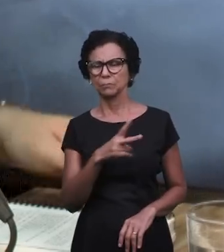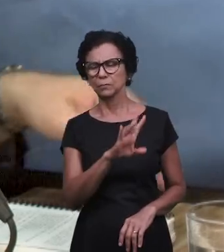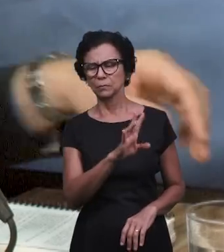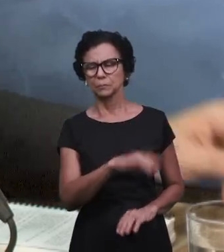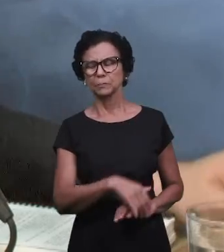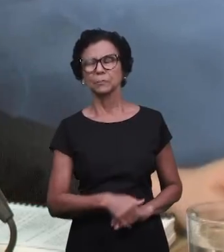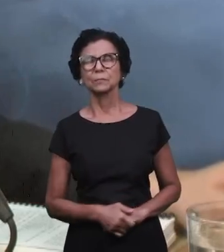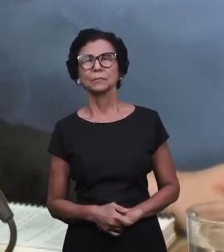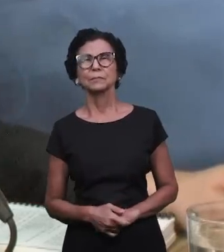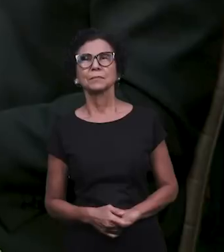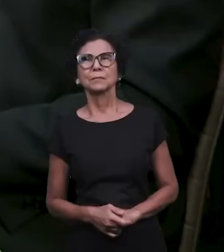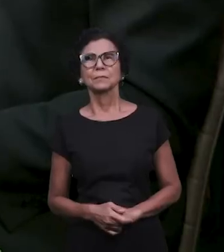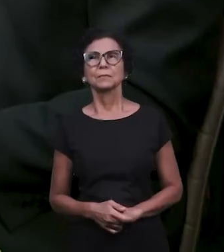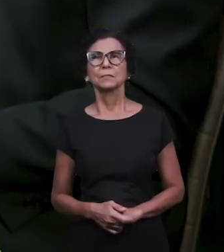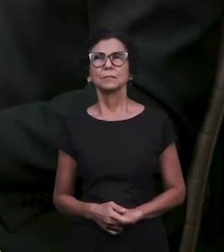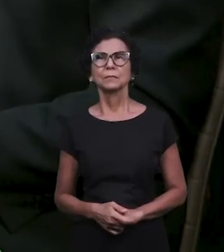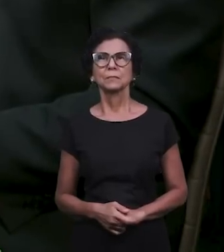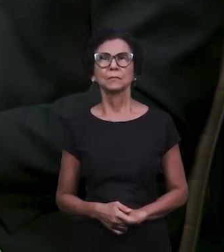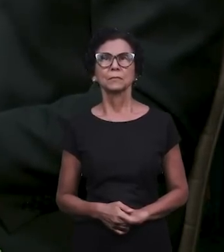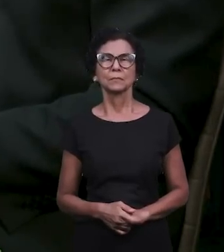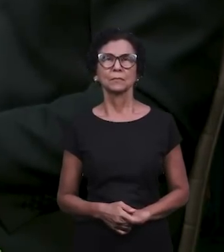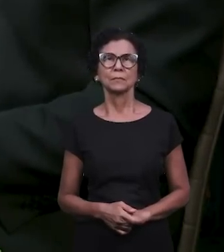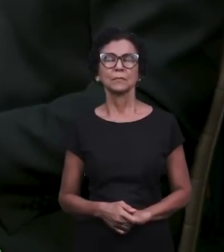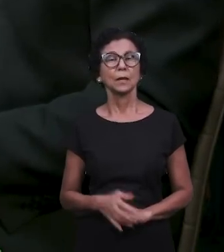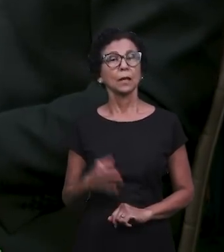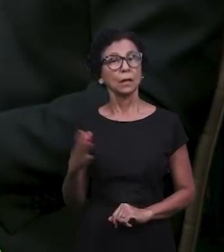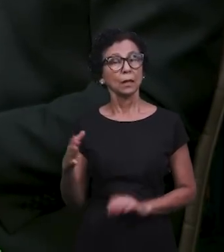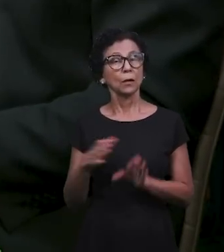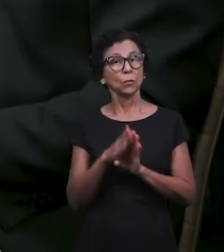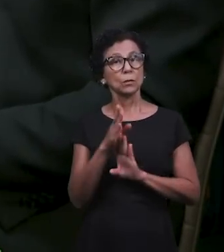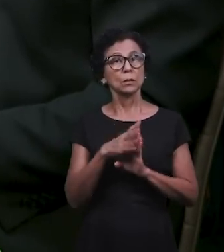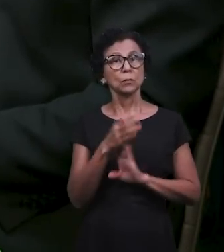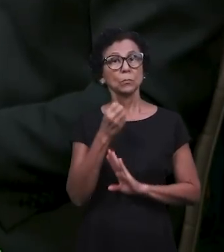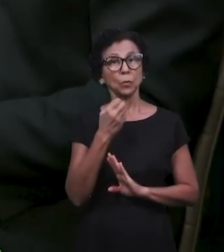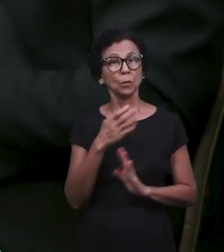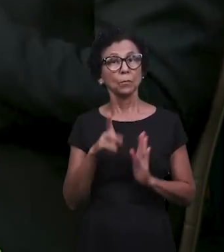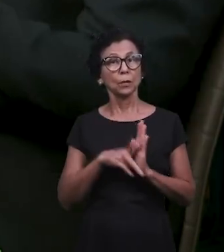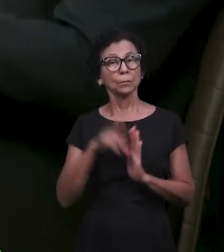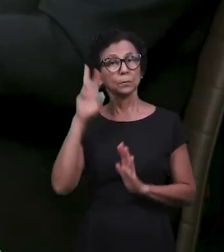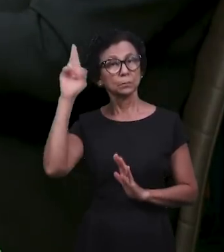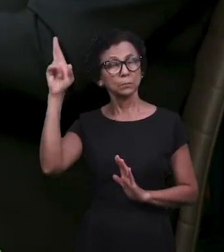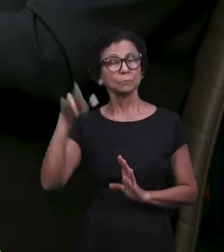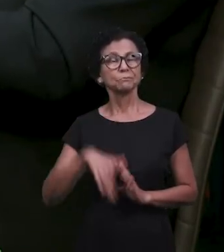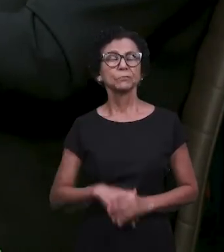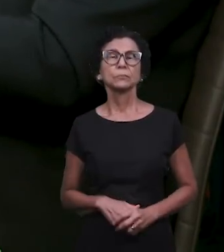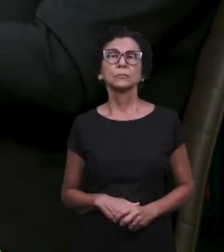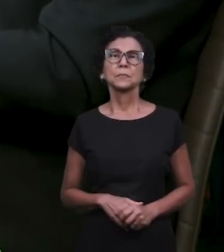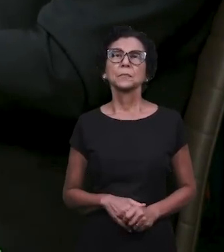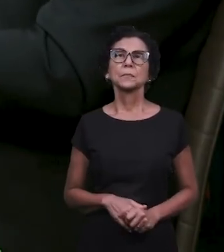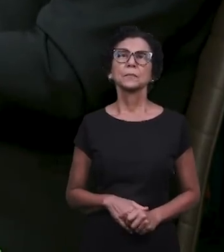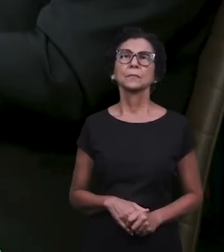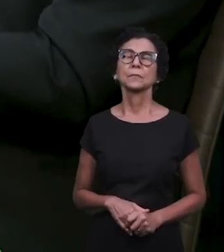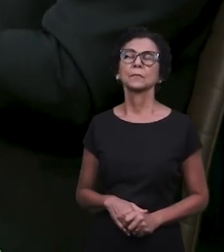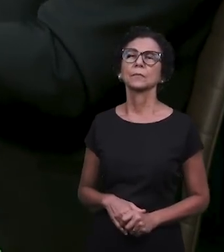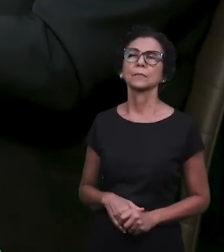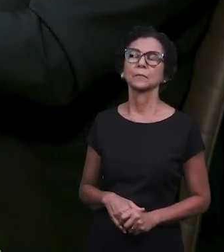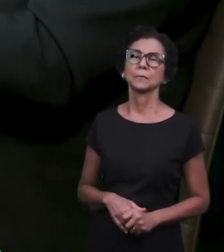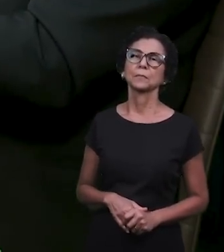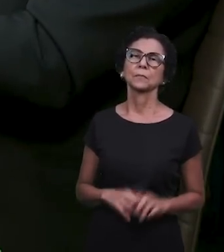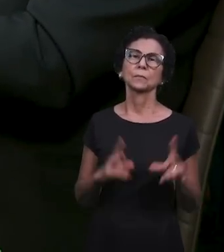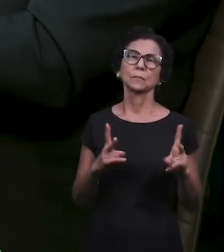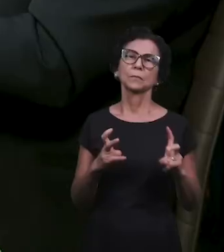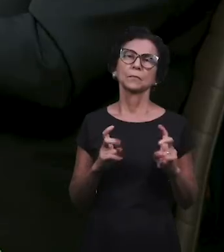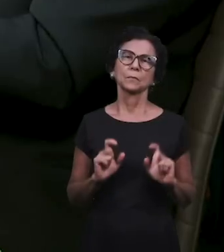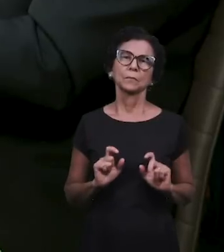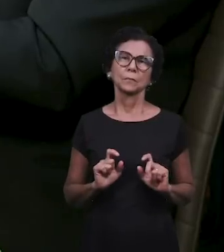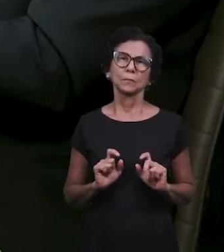conselho dele foi do Senhor. Foi do Senhor. Foi do Senhor. Entendeu? Então, e uma coisa que a gente vê hoje,